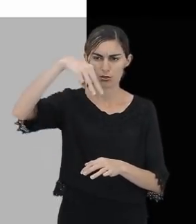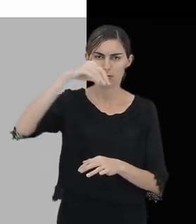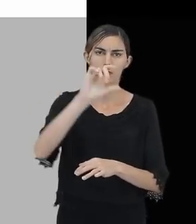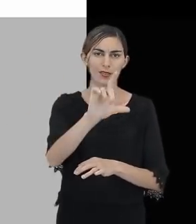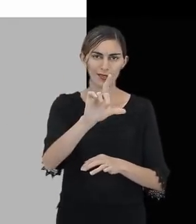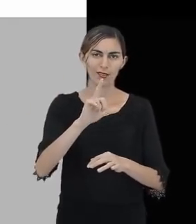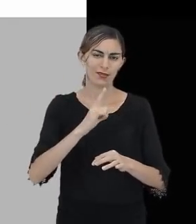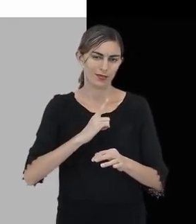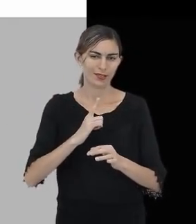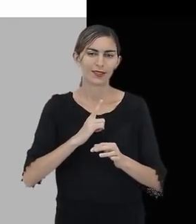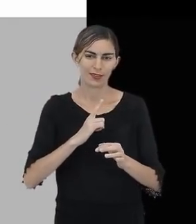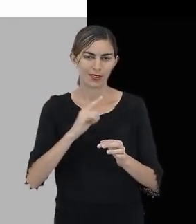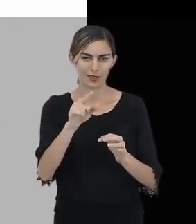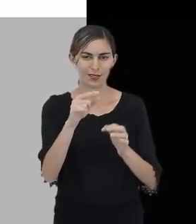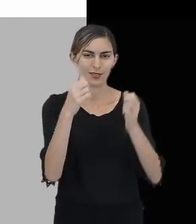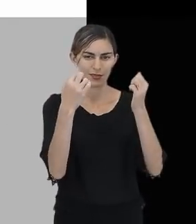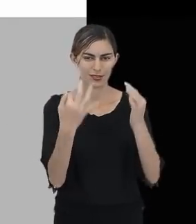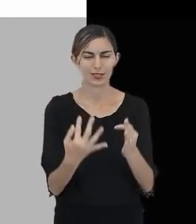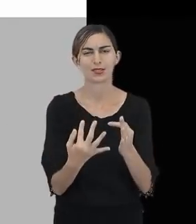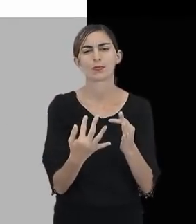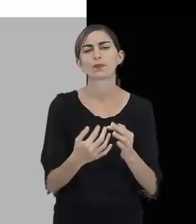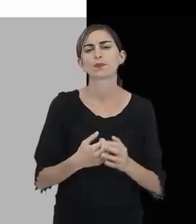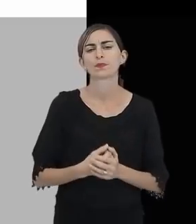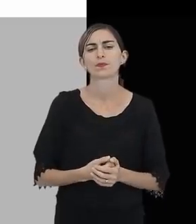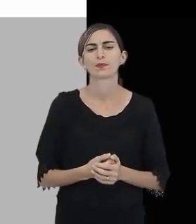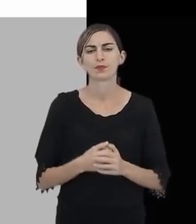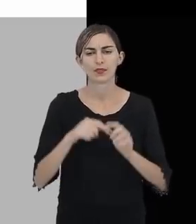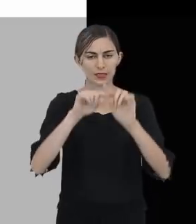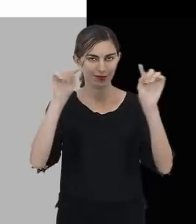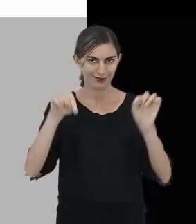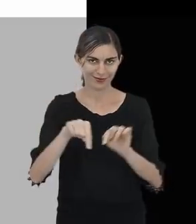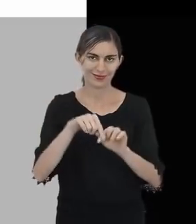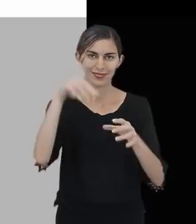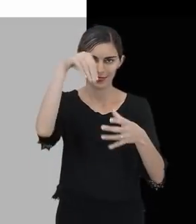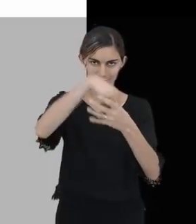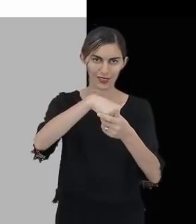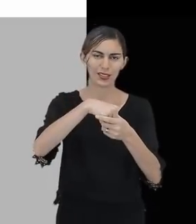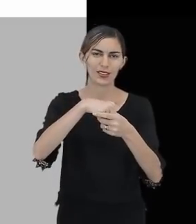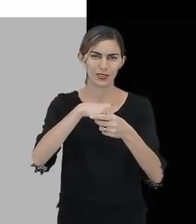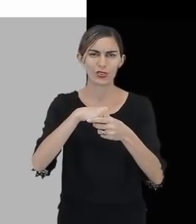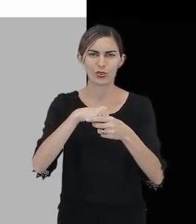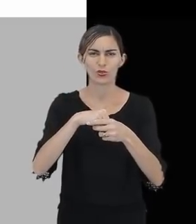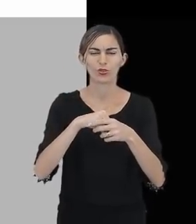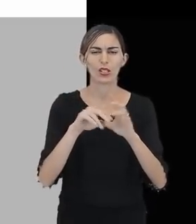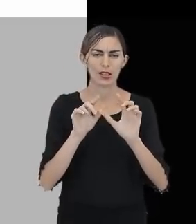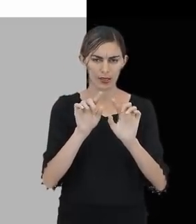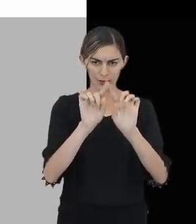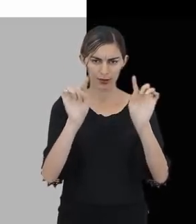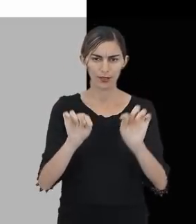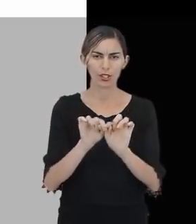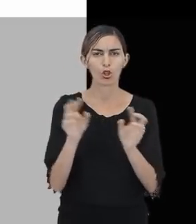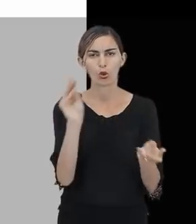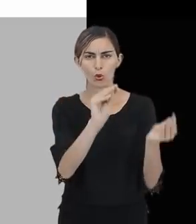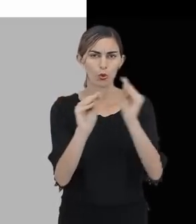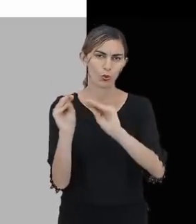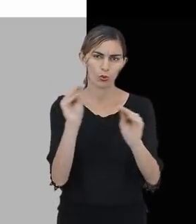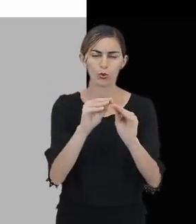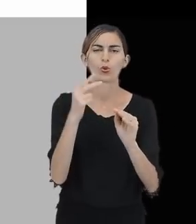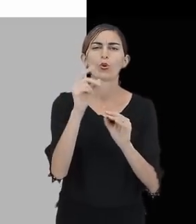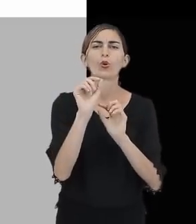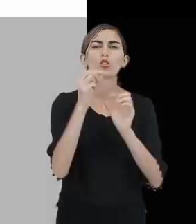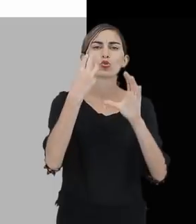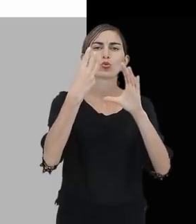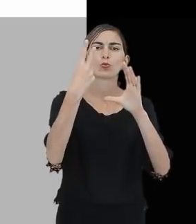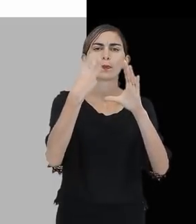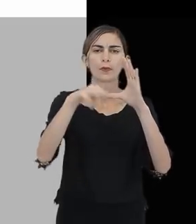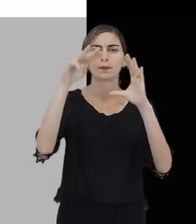que tem essa tag aqui, raiz, resource, e dentro dessa tag resource você vai colocar as suas strings, que são